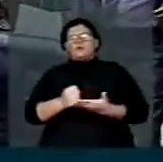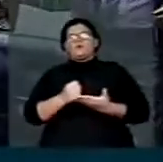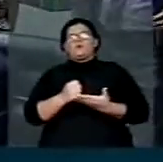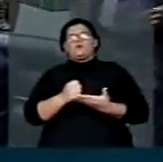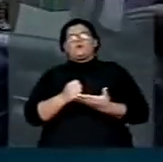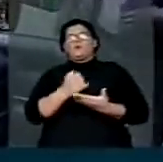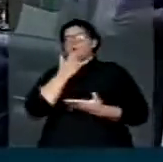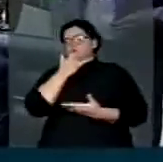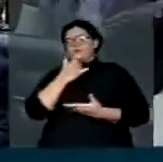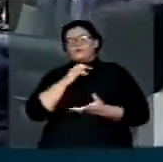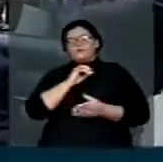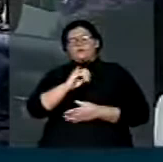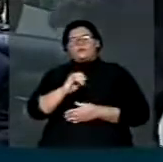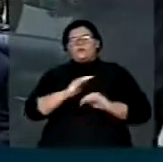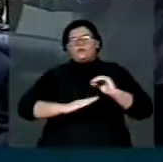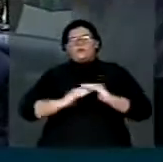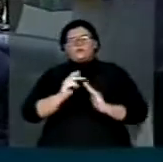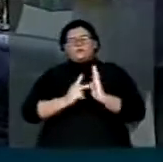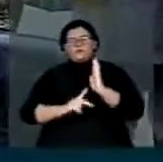lei